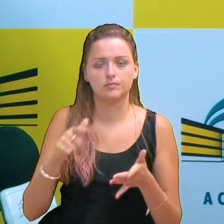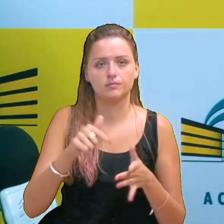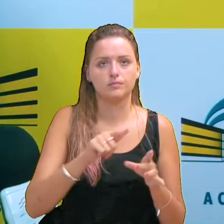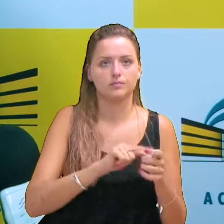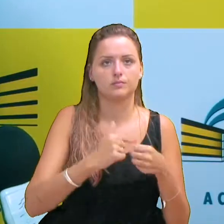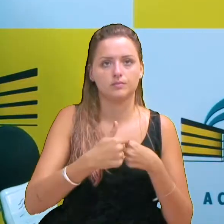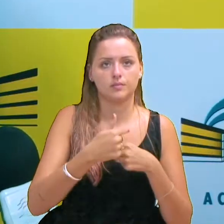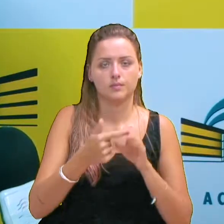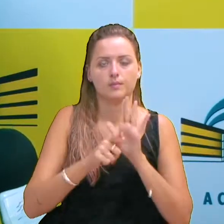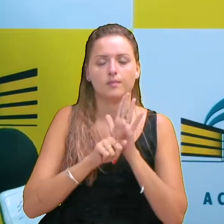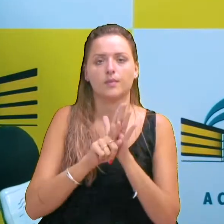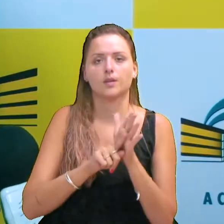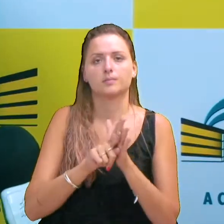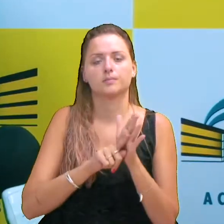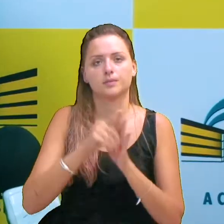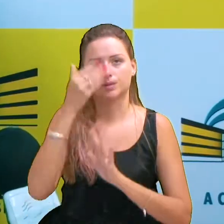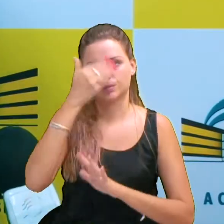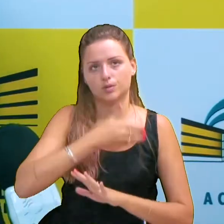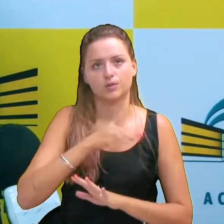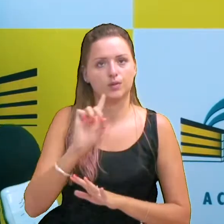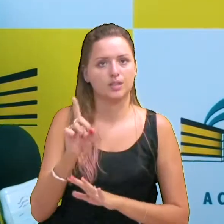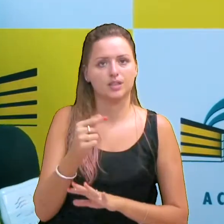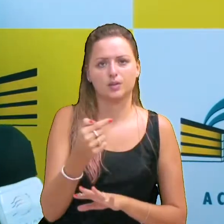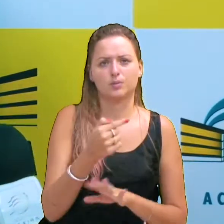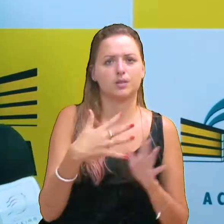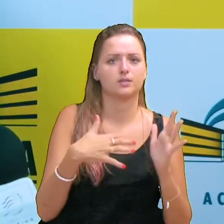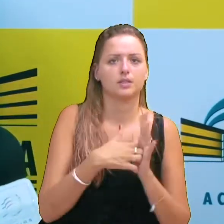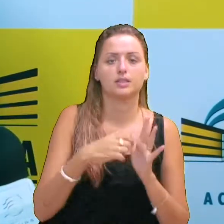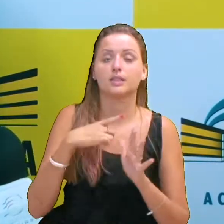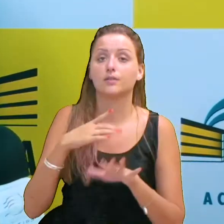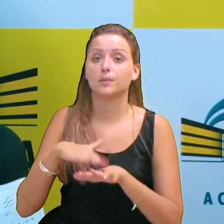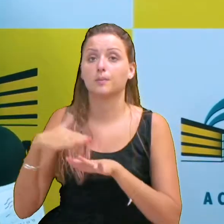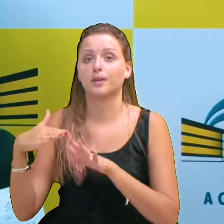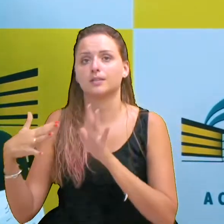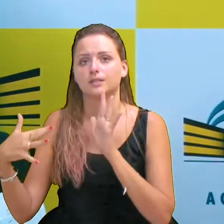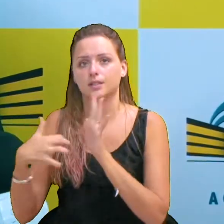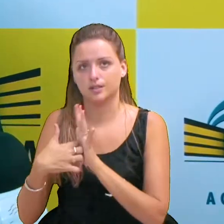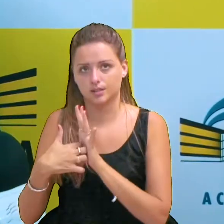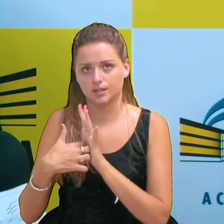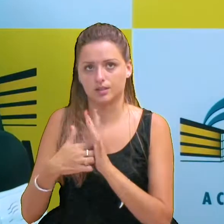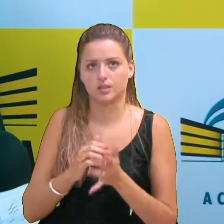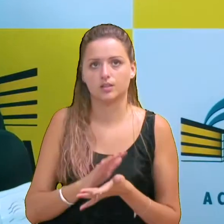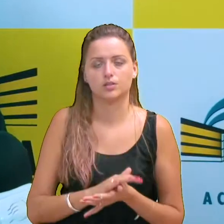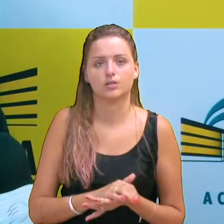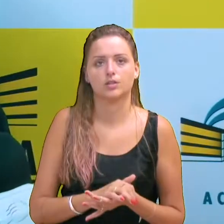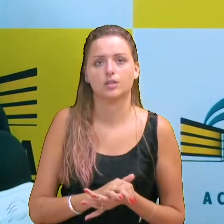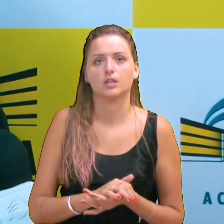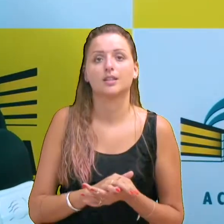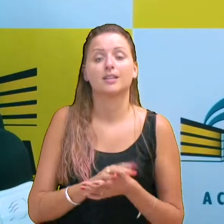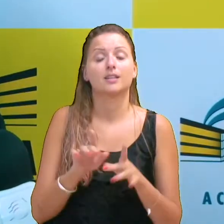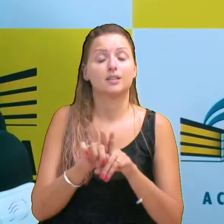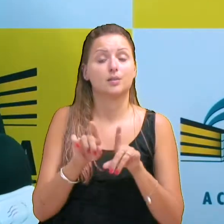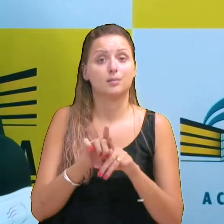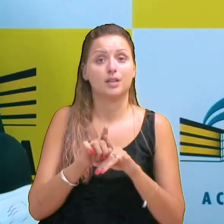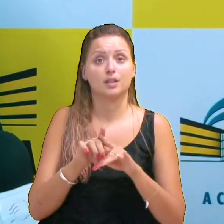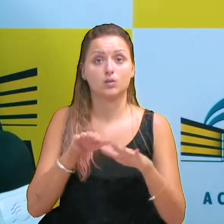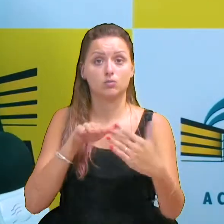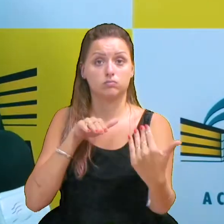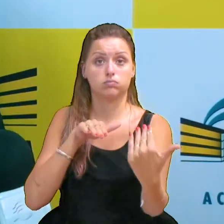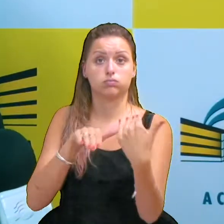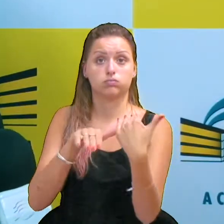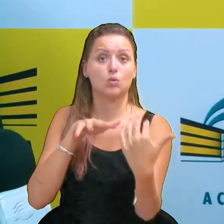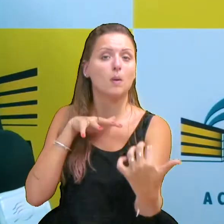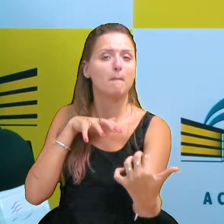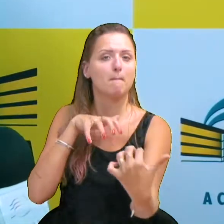têm mostrado que não diminuiu, aumentaram os acidentes. E os abalroamentos frontais de grande monta que